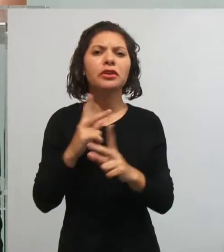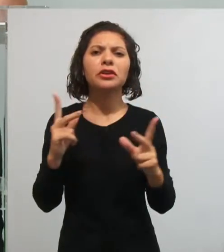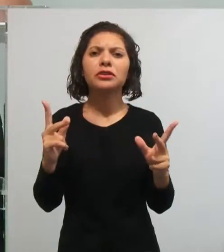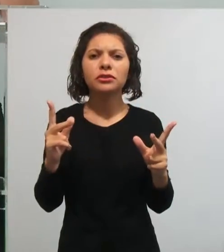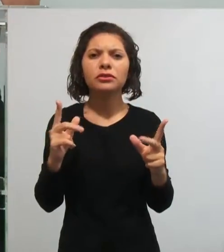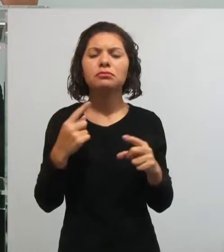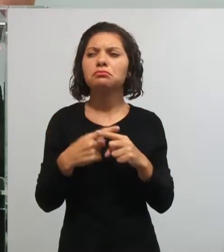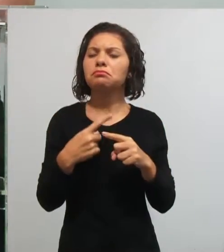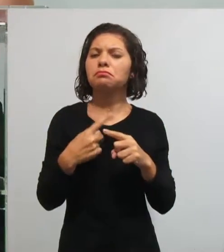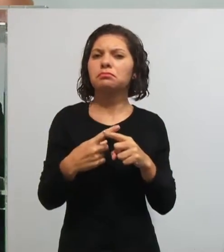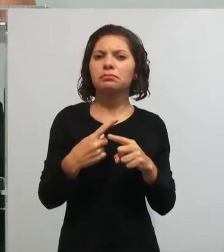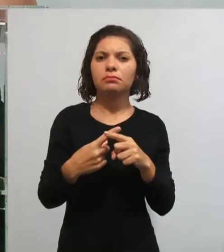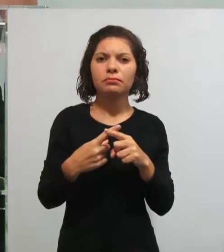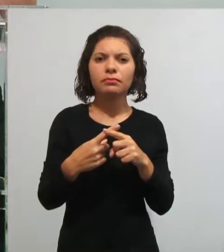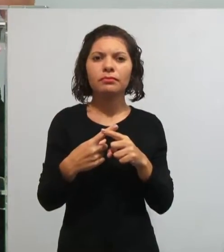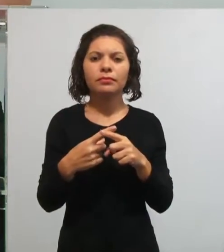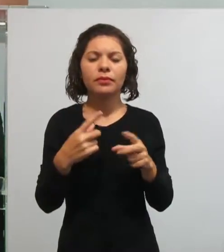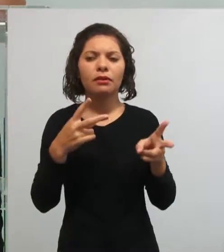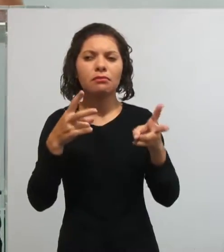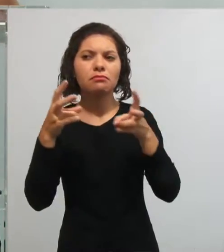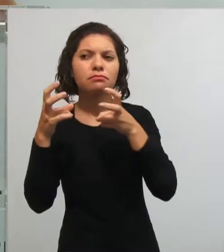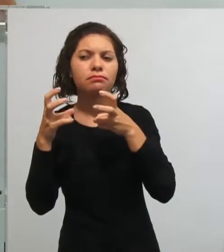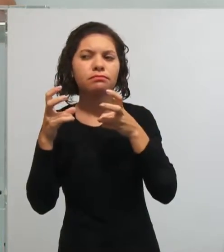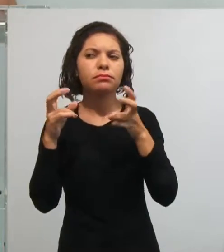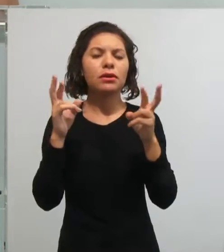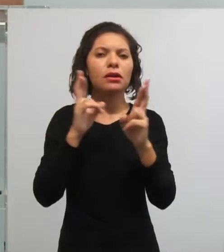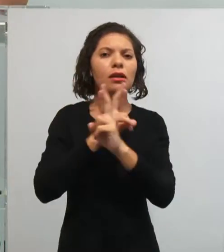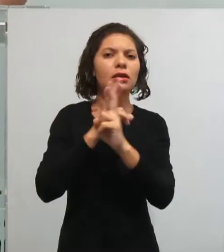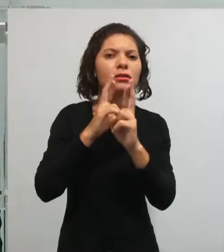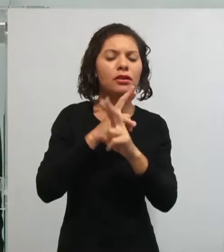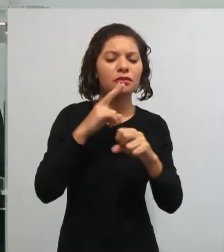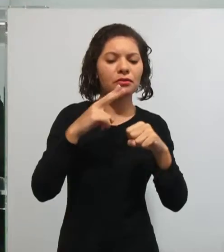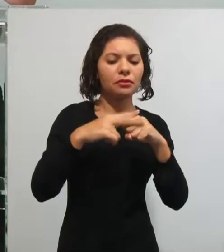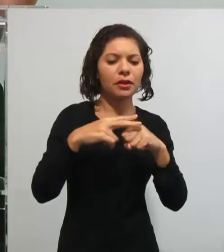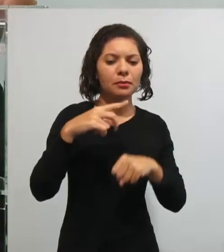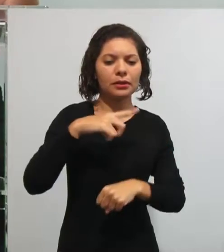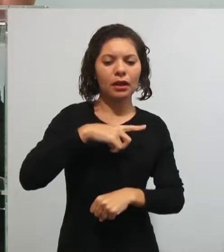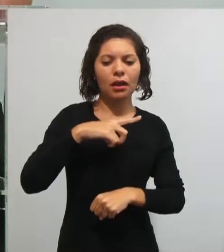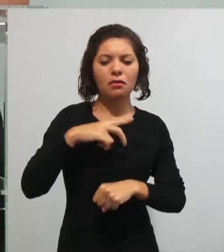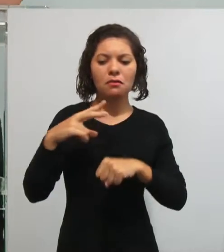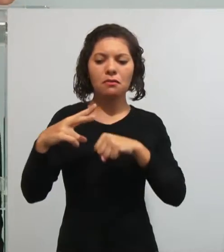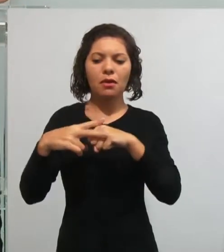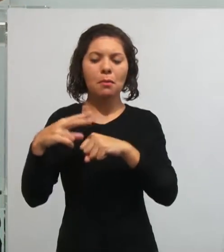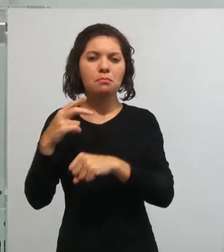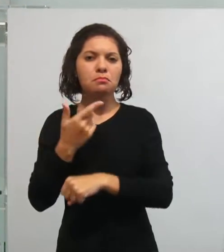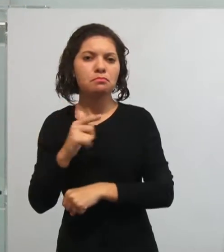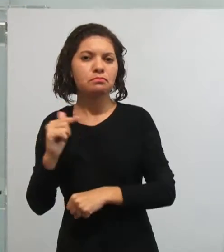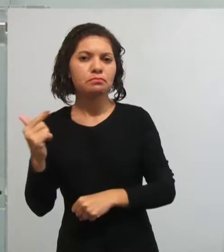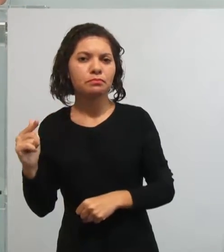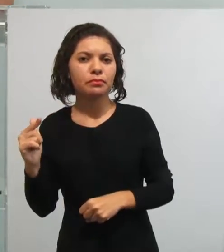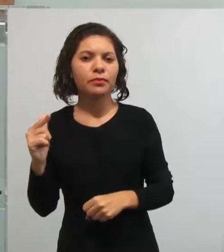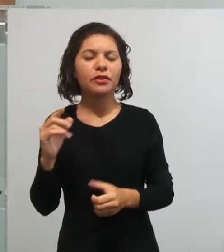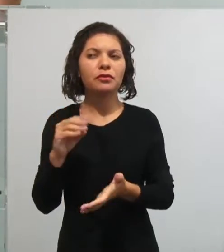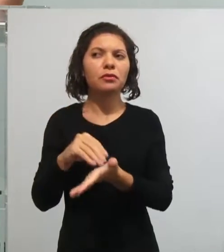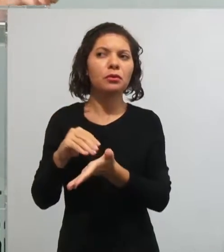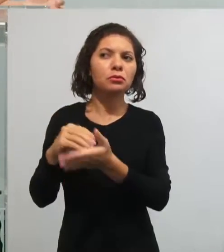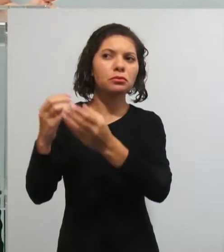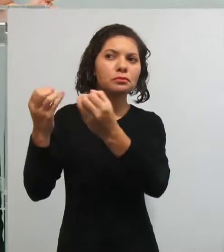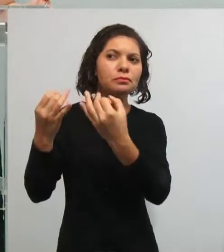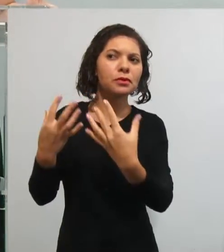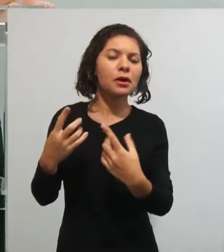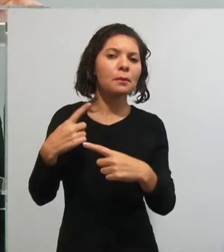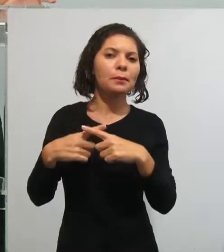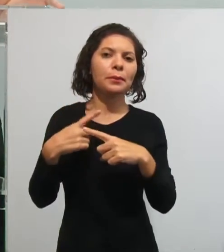Então, fazendo a correlação entre o que está dito e o que poderia ser dito. Então, tudo isso